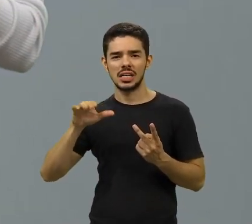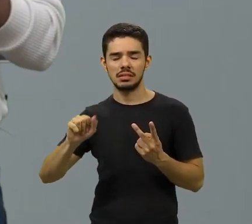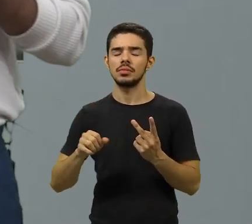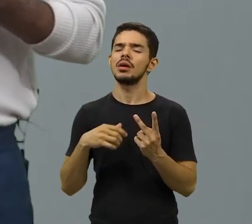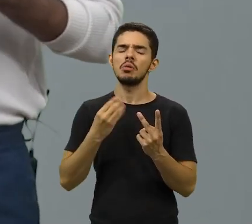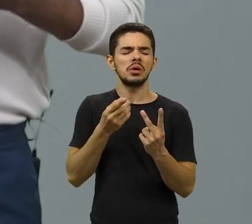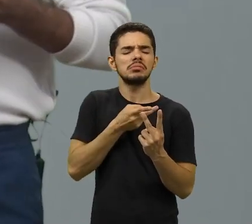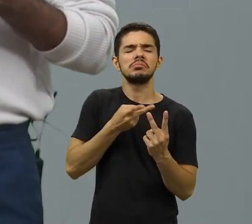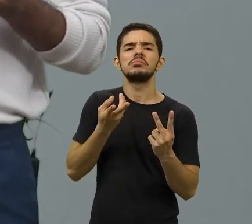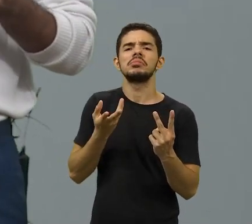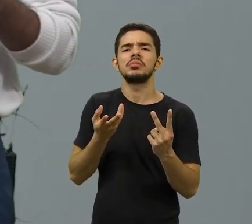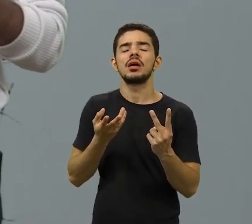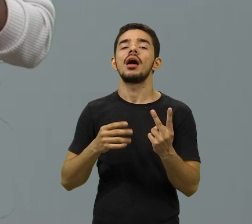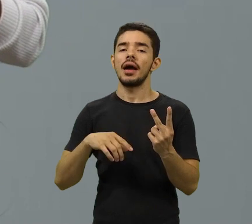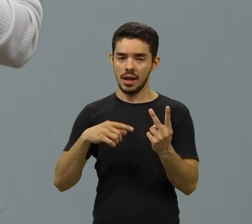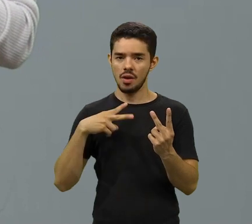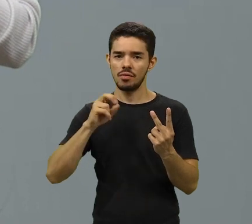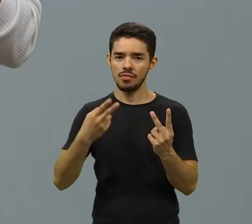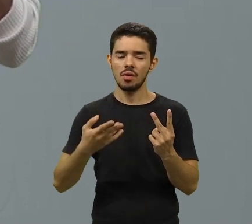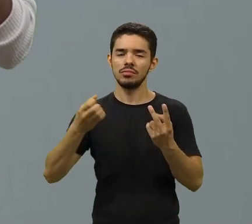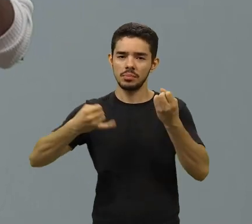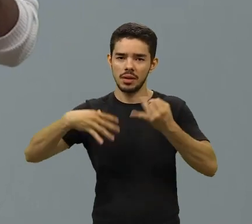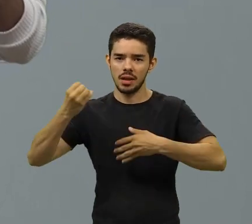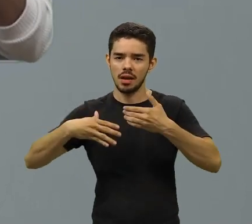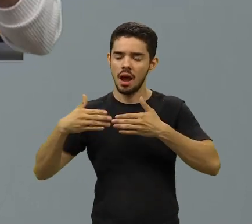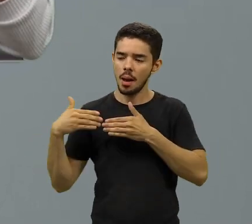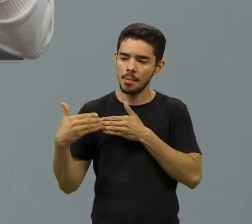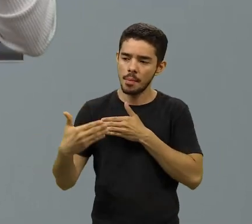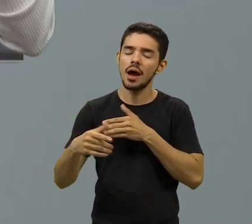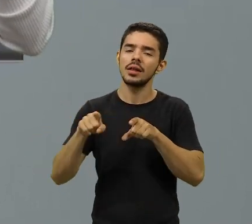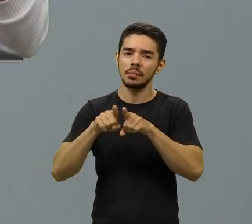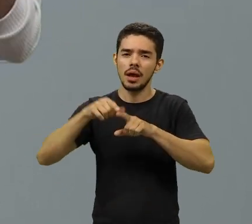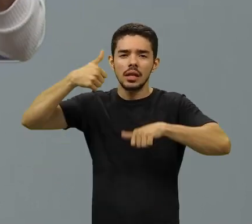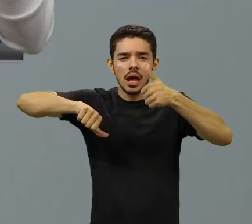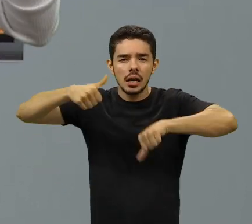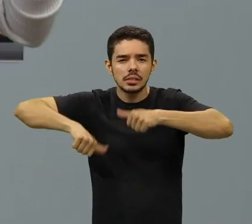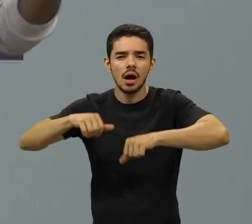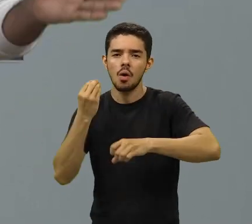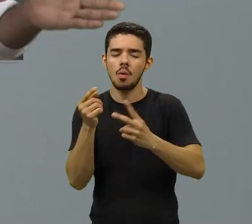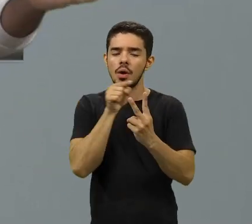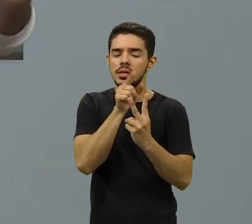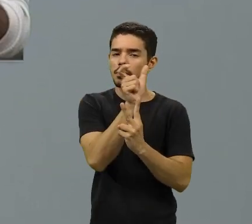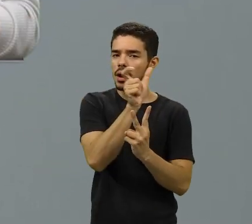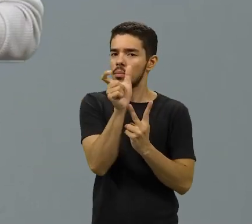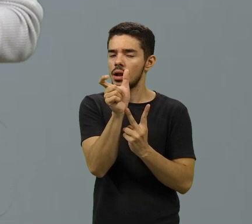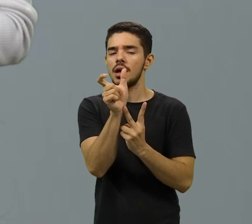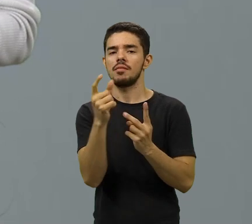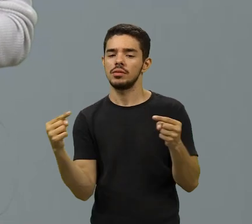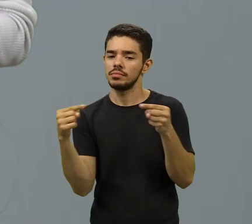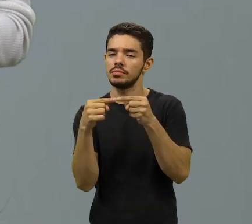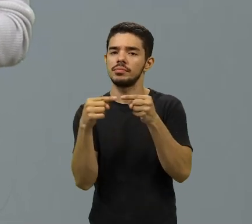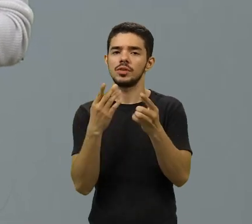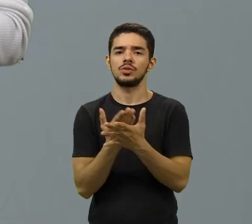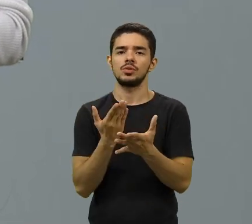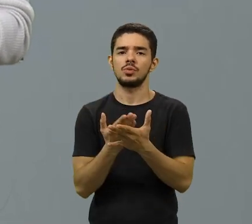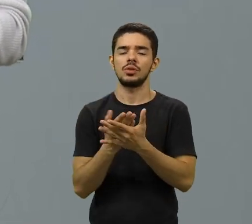Então, no decorrer da nossa aula, nós vamos analisar como é que esses termos se encaixam no campo de estudo